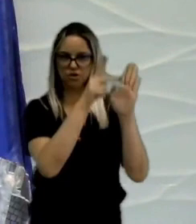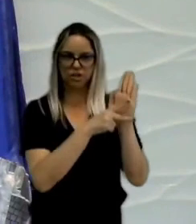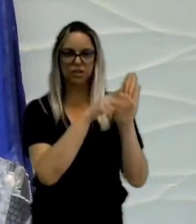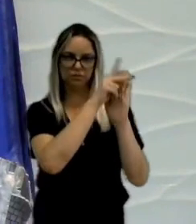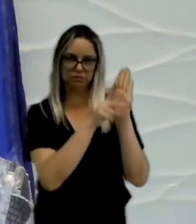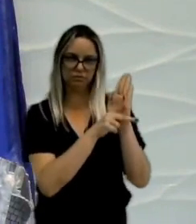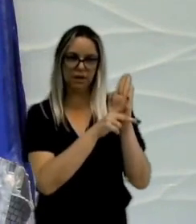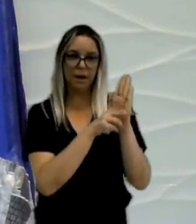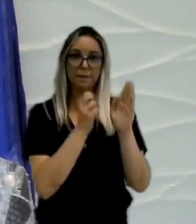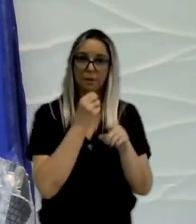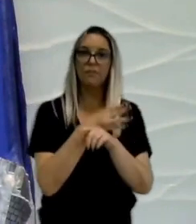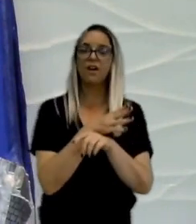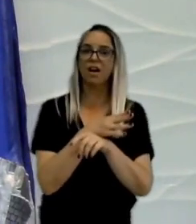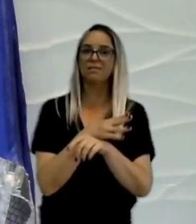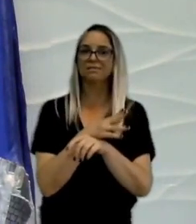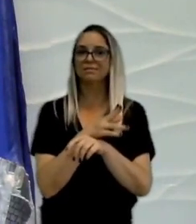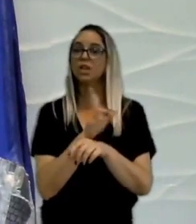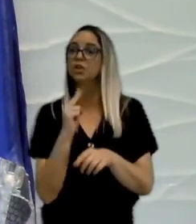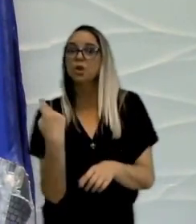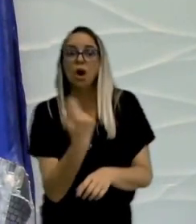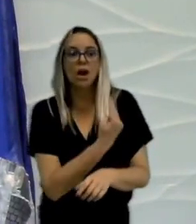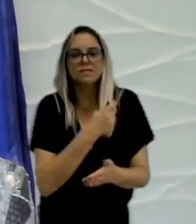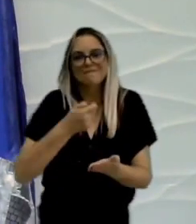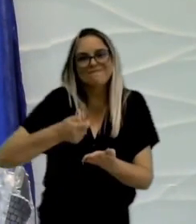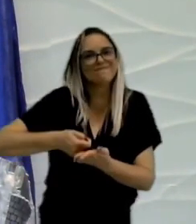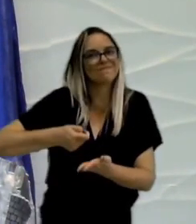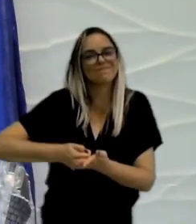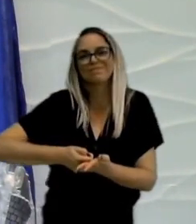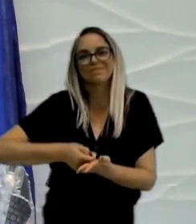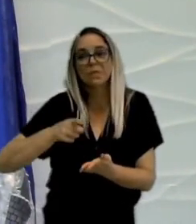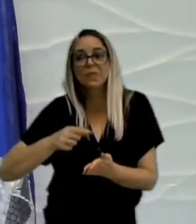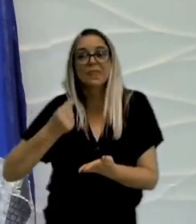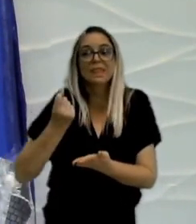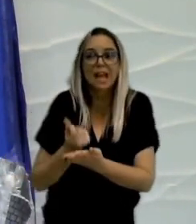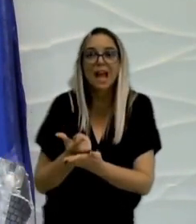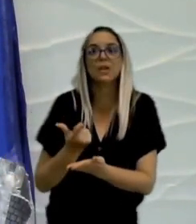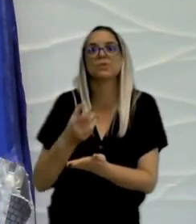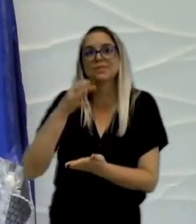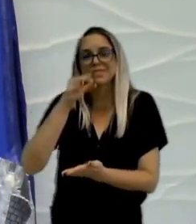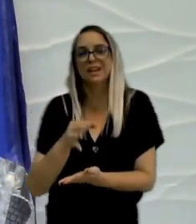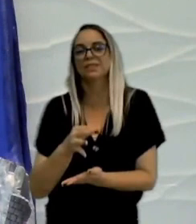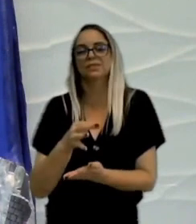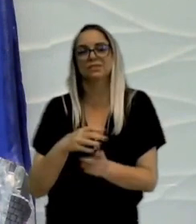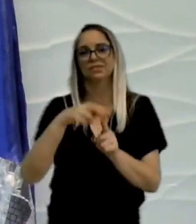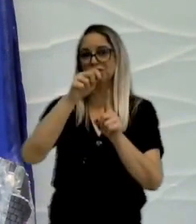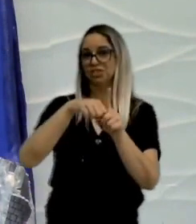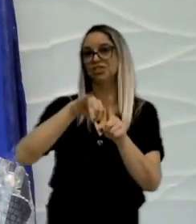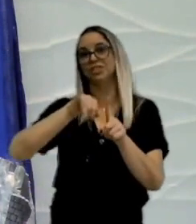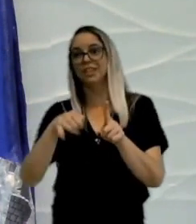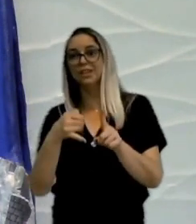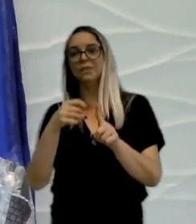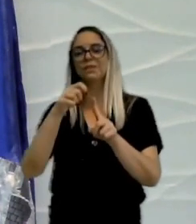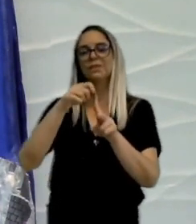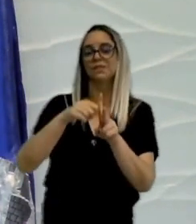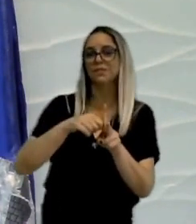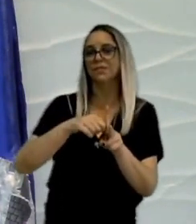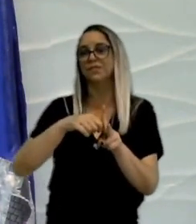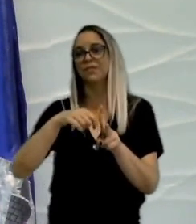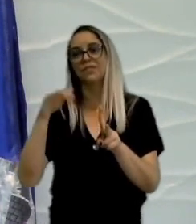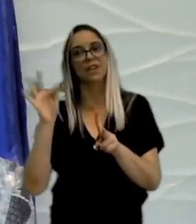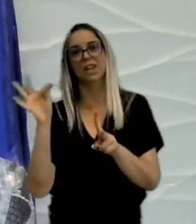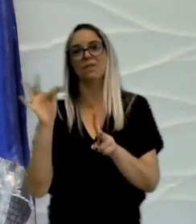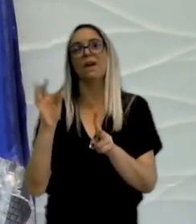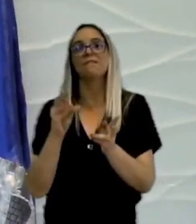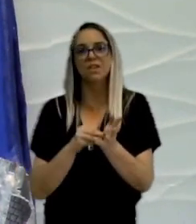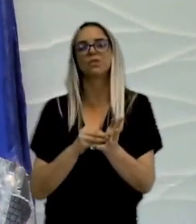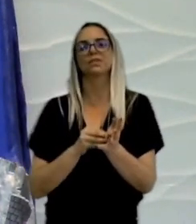casa, a gente não vai estar garantindo a esses profissionais da educação retroativo referente ao mês de janeiro e fevereiro do ano corrente. Então, essa é